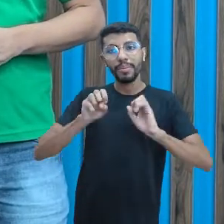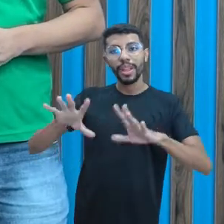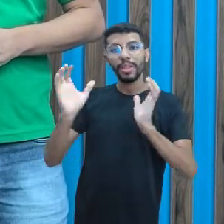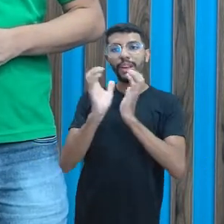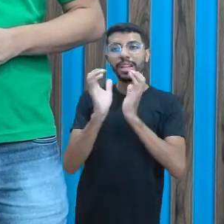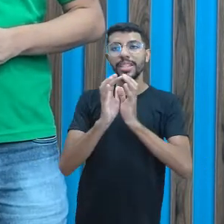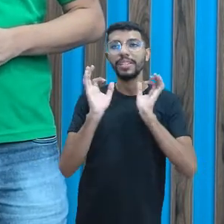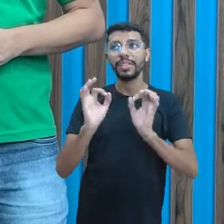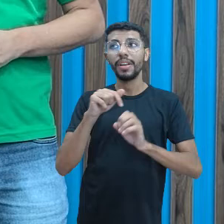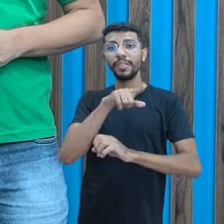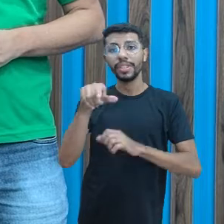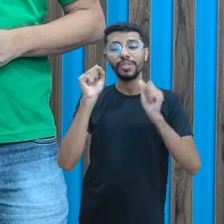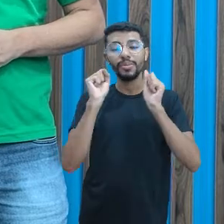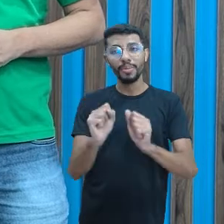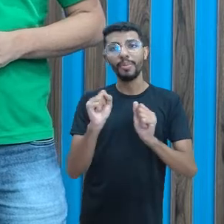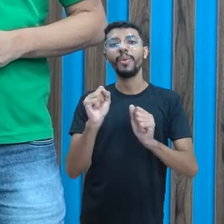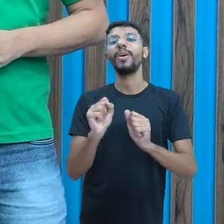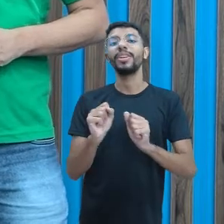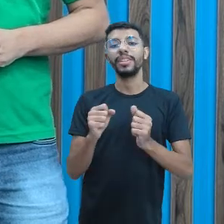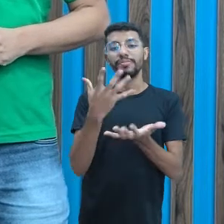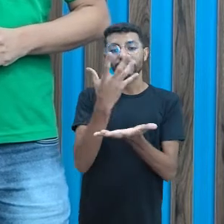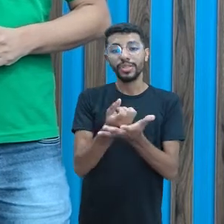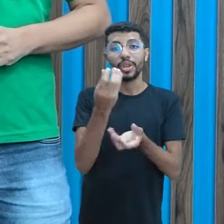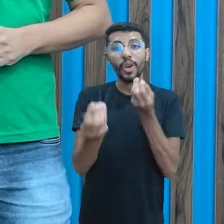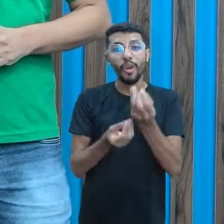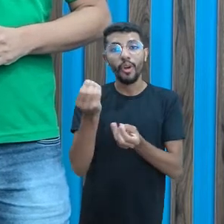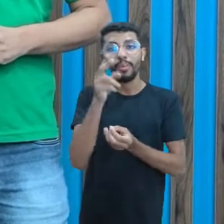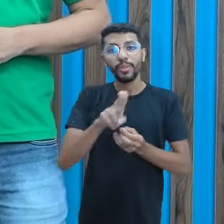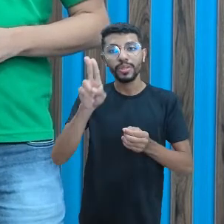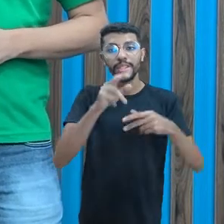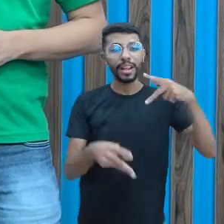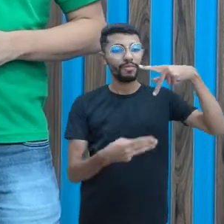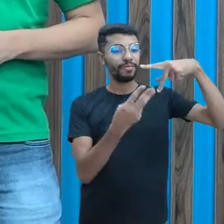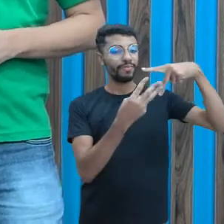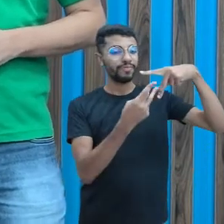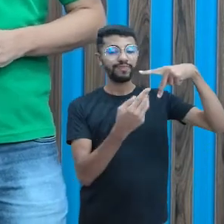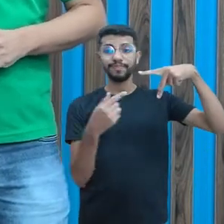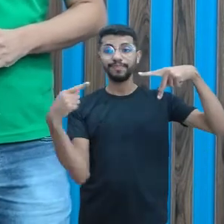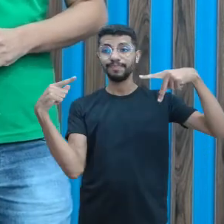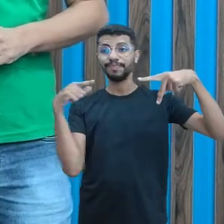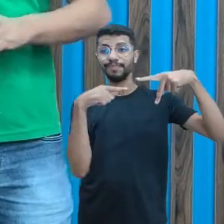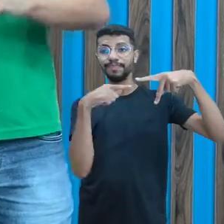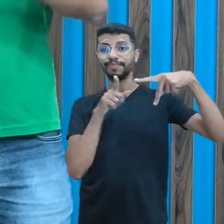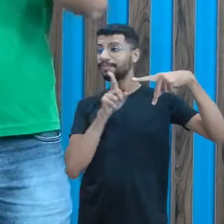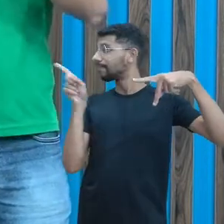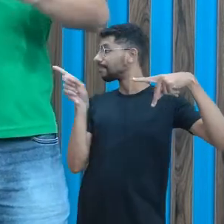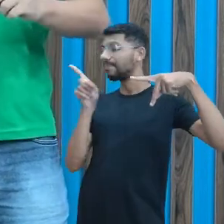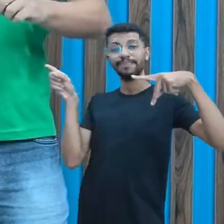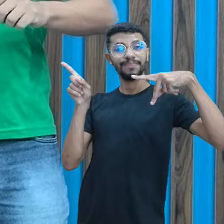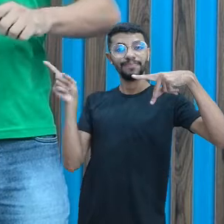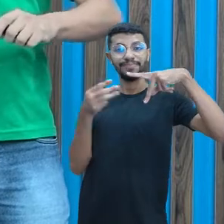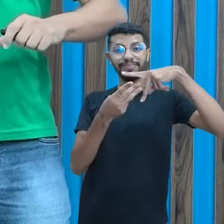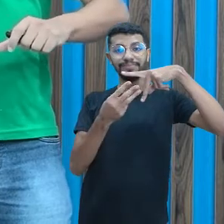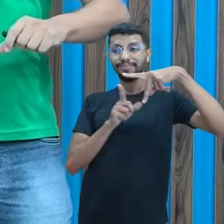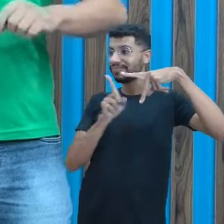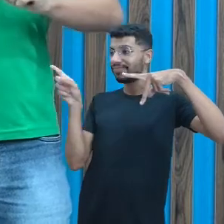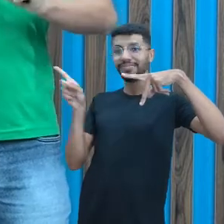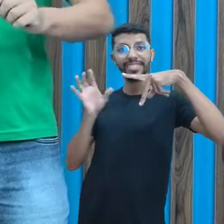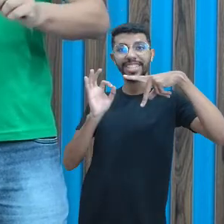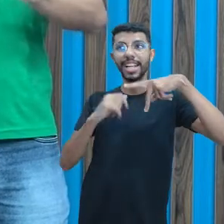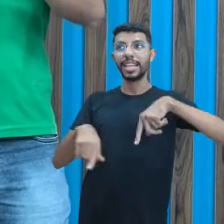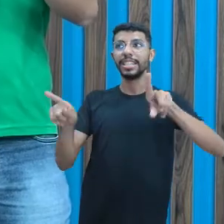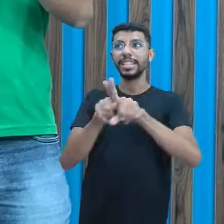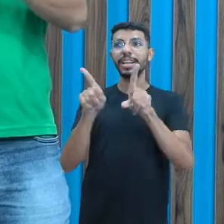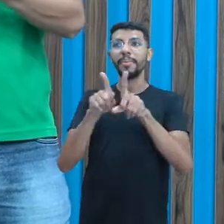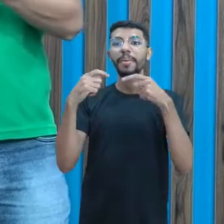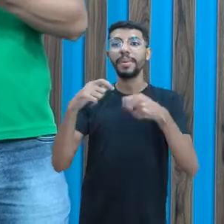baixar utilizando o QR Code que está aqui, ó, no cantinho da sua tela, tanto o sistema Android quanto o iOS. Devo salientar também o seguinte, ó, vou chamar a